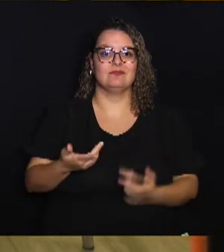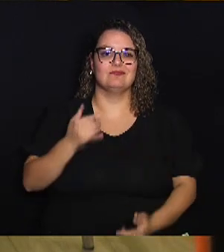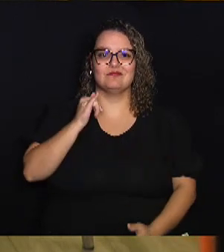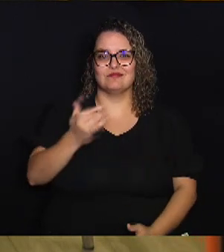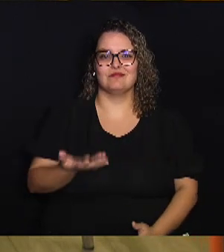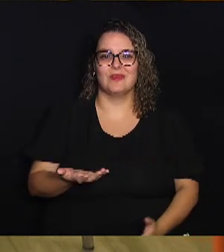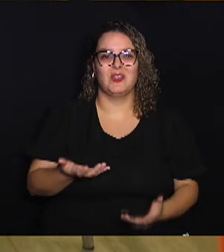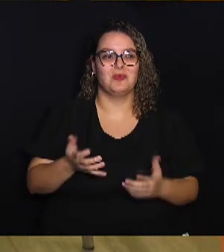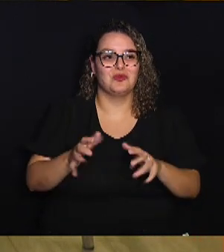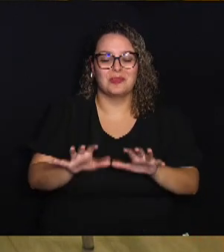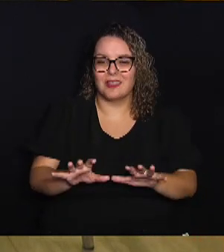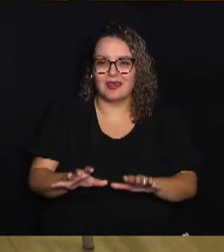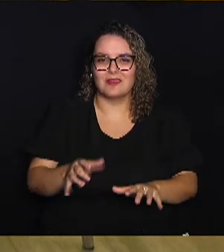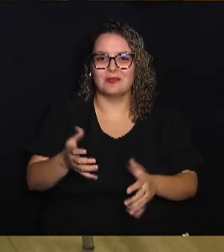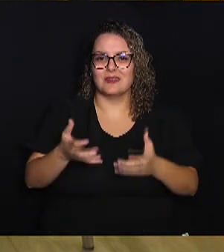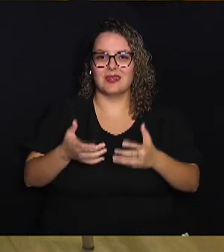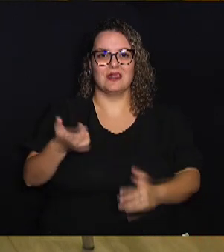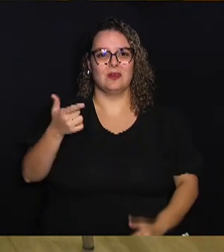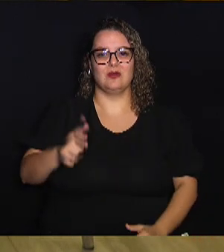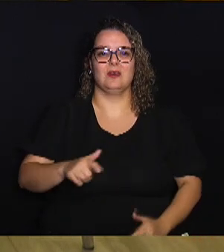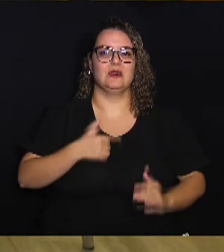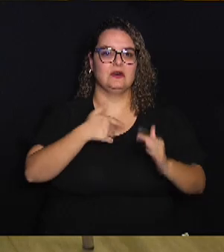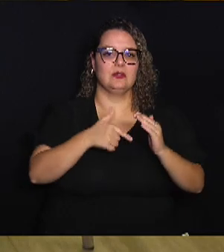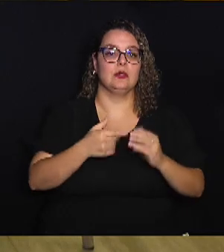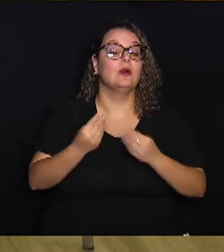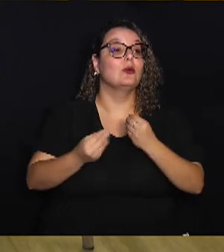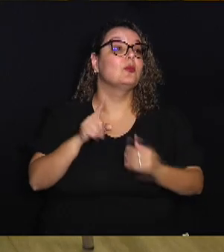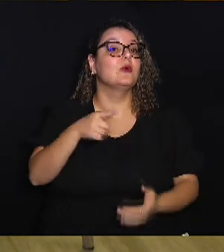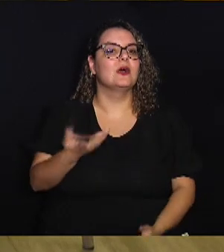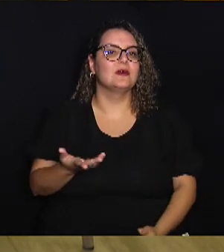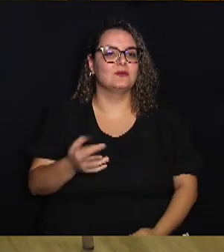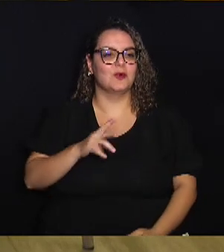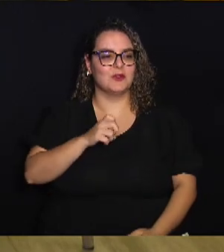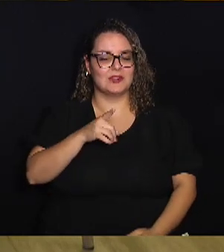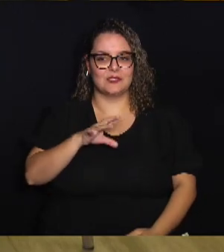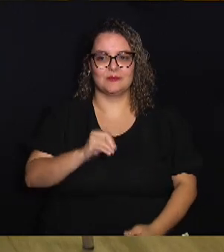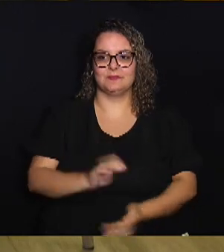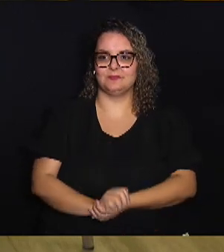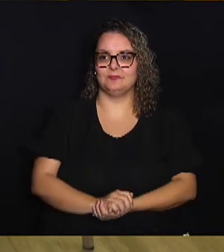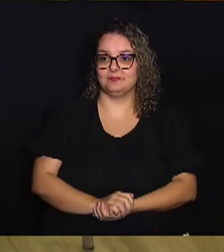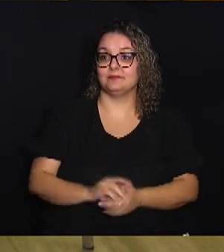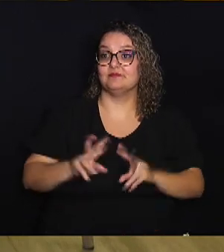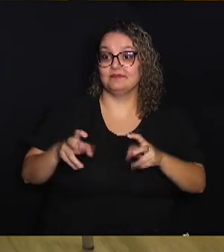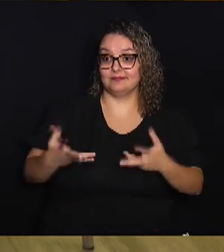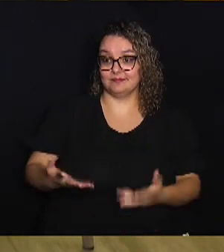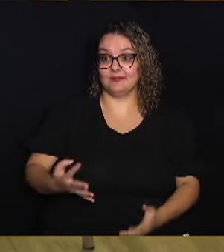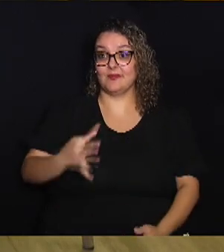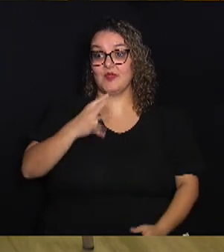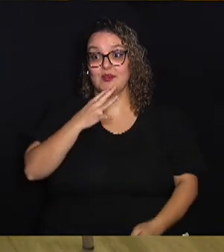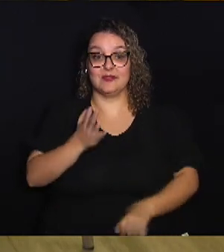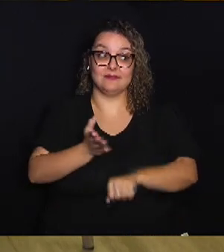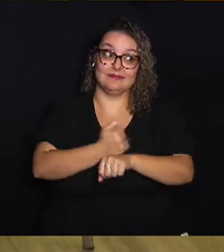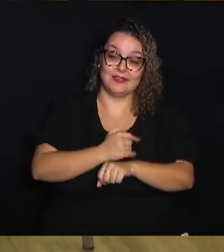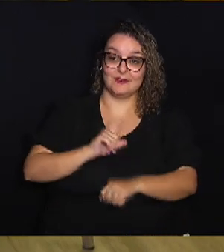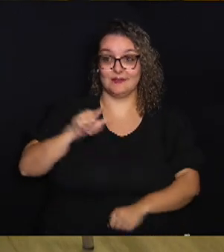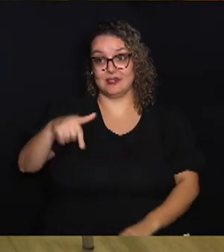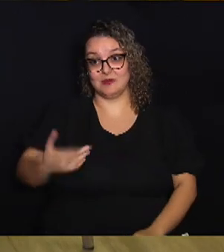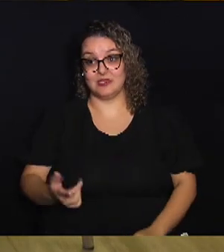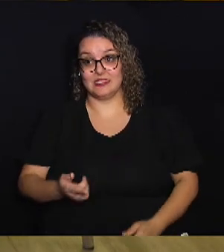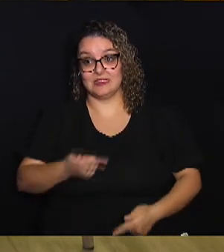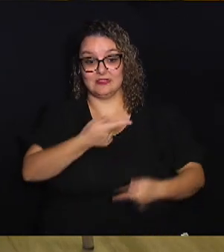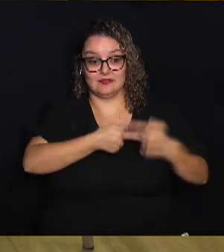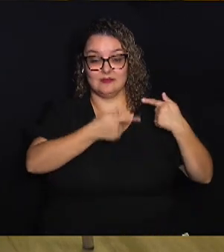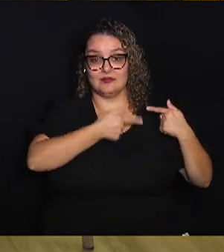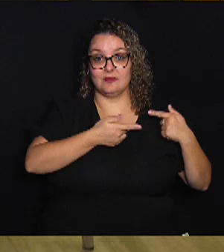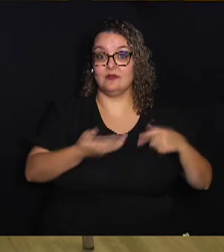não quero continuar fazendo home office. Como é isso, Rodrigo? Tem uma questão de conhecer o antes e o depois, né? As outras gerações